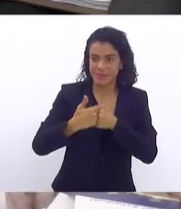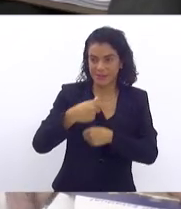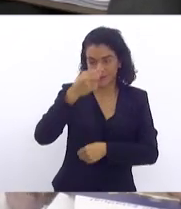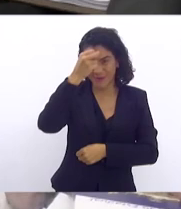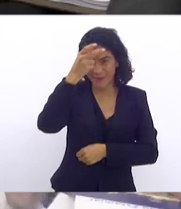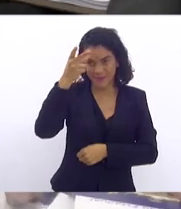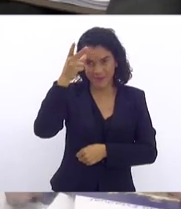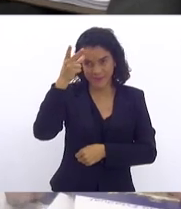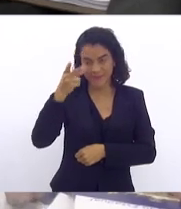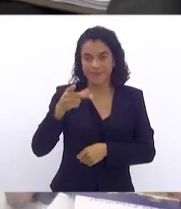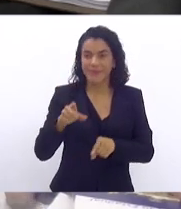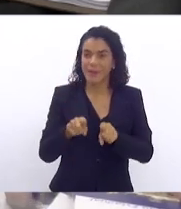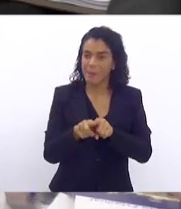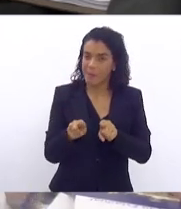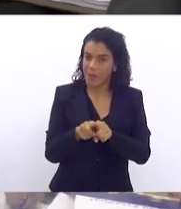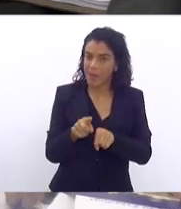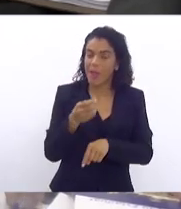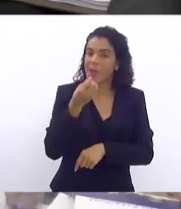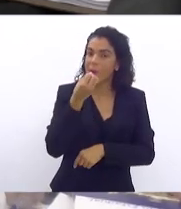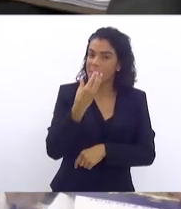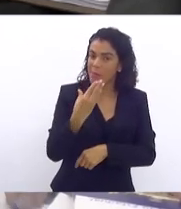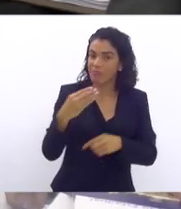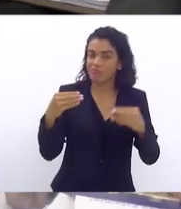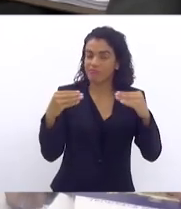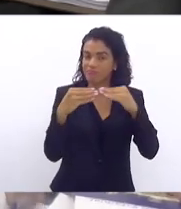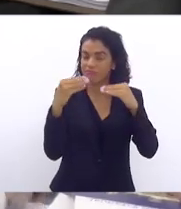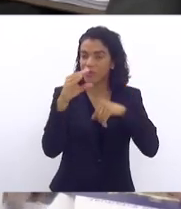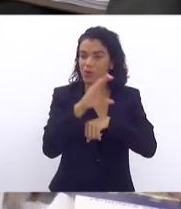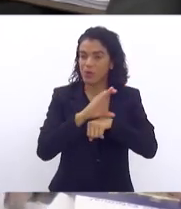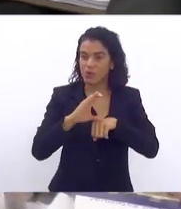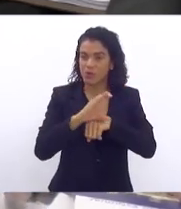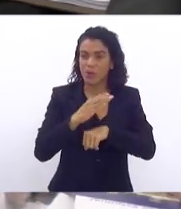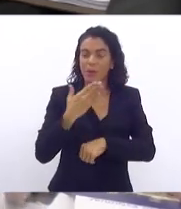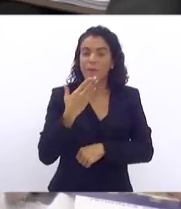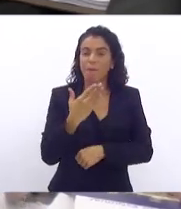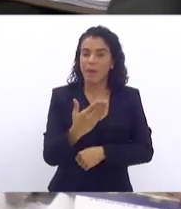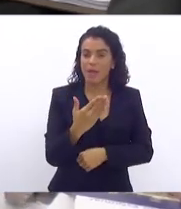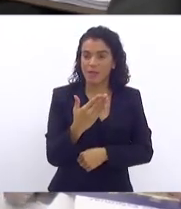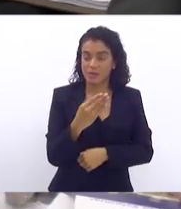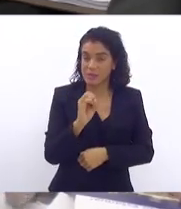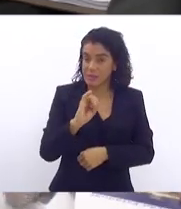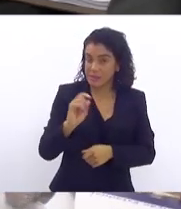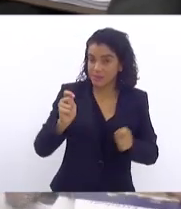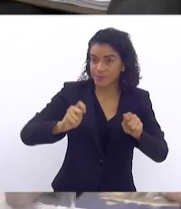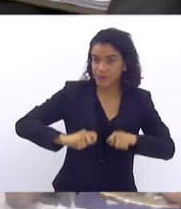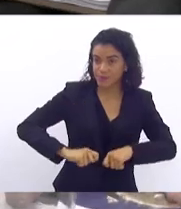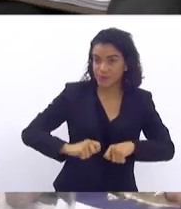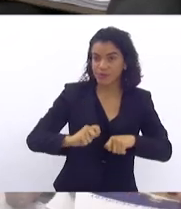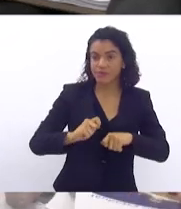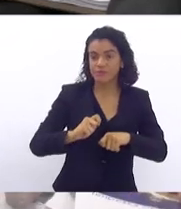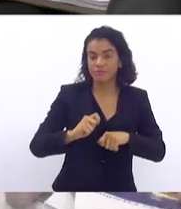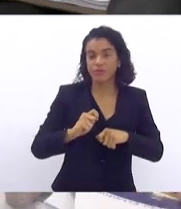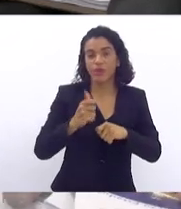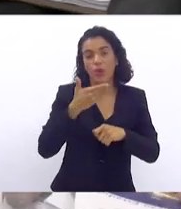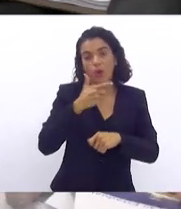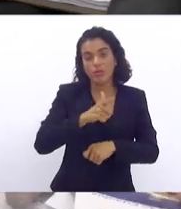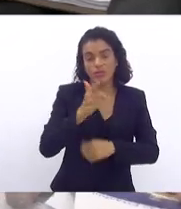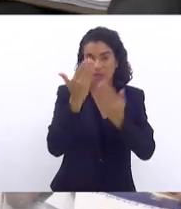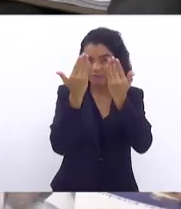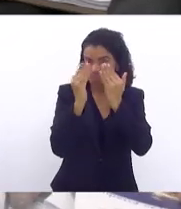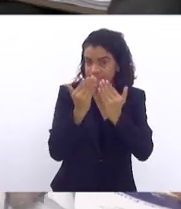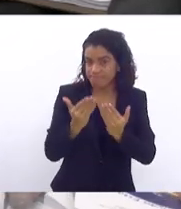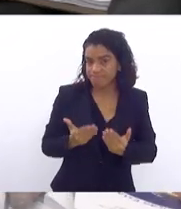competência também é um aspecto de constitucionalidade. Eu peço, se possível, que eu tenha vista desse